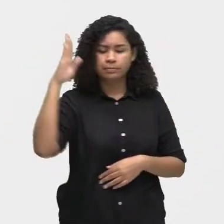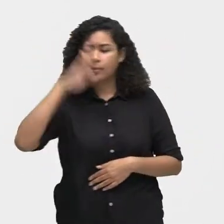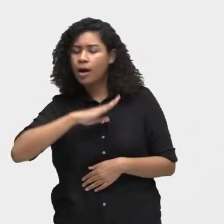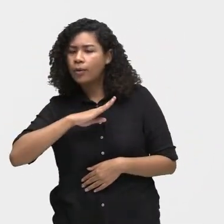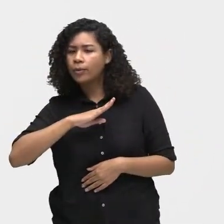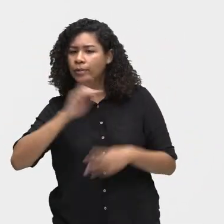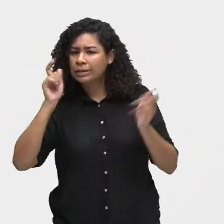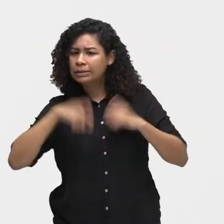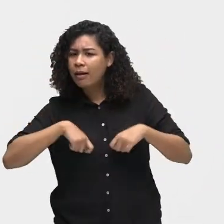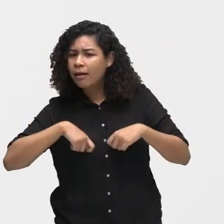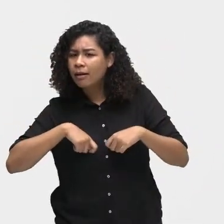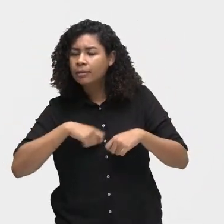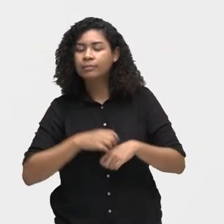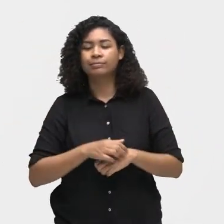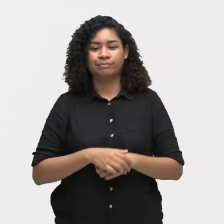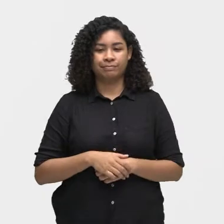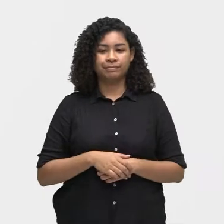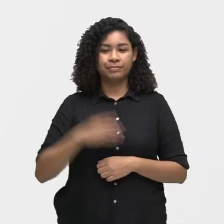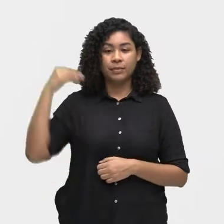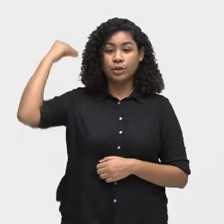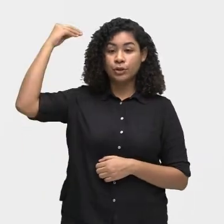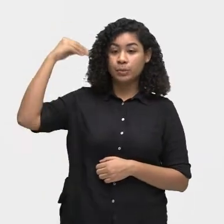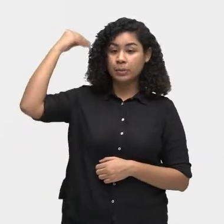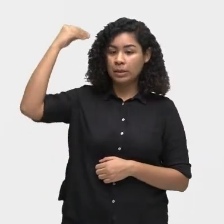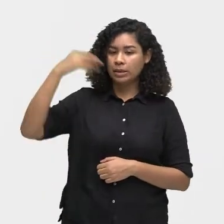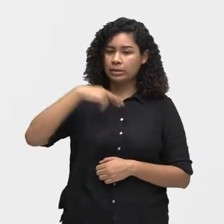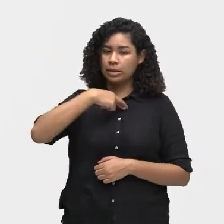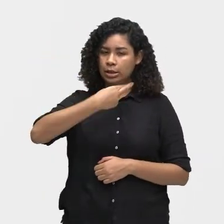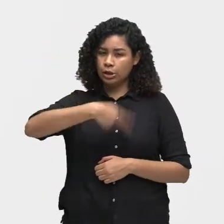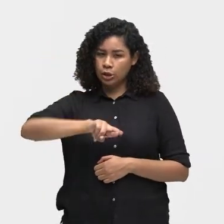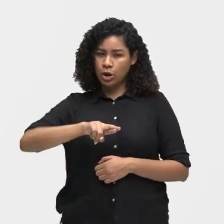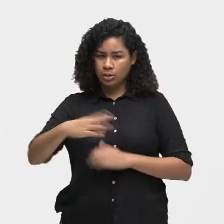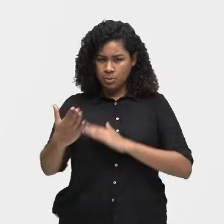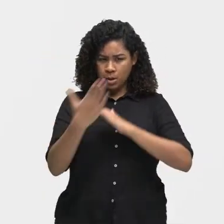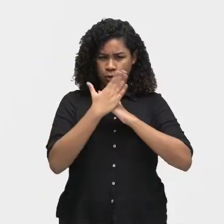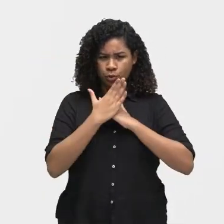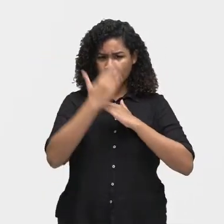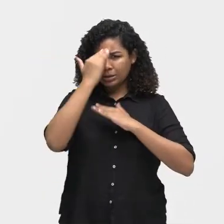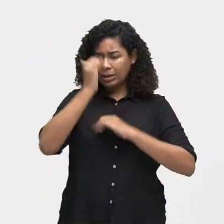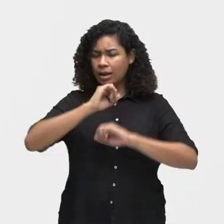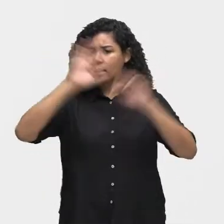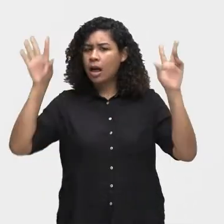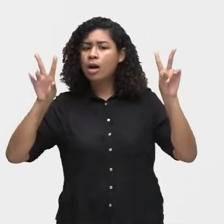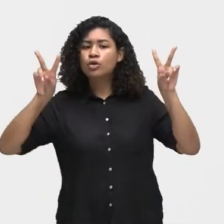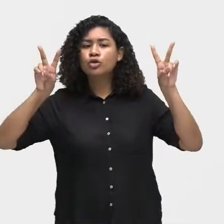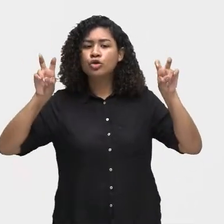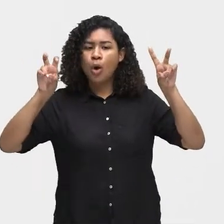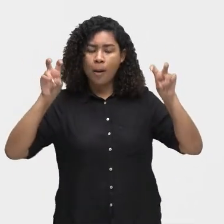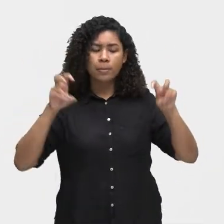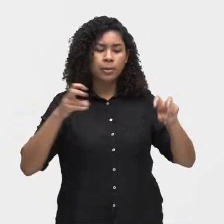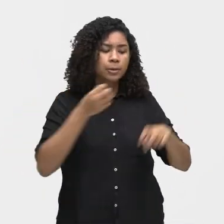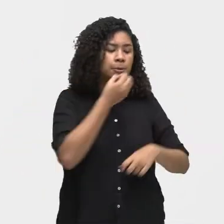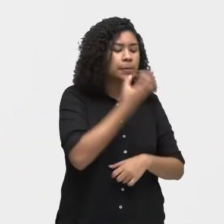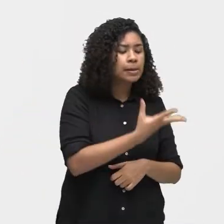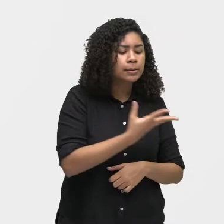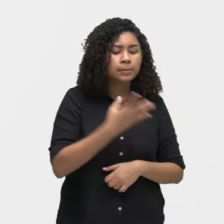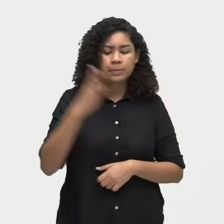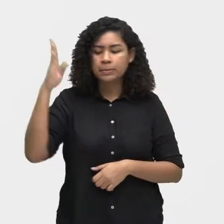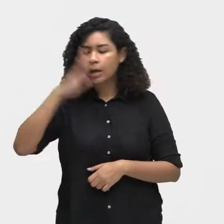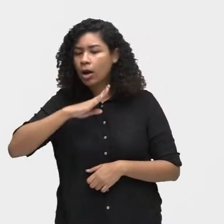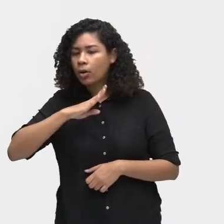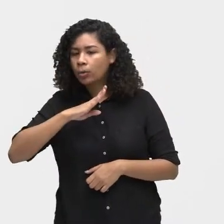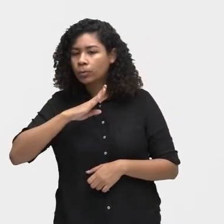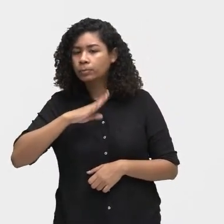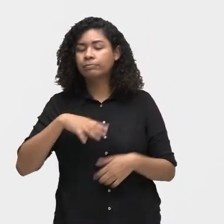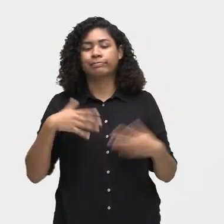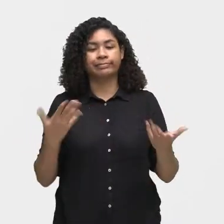Bem, a experiência religiosa pode nos ajudar a entender o mal? Não. Bem, eu vou te convidar